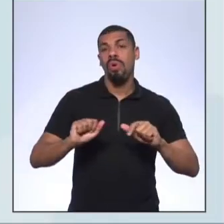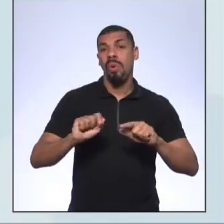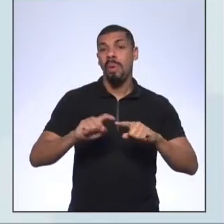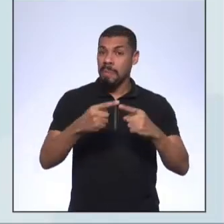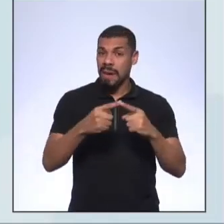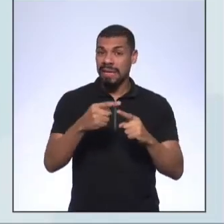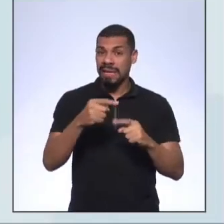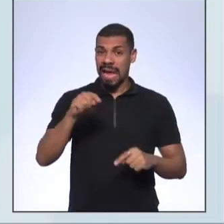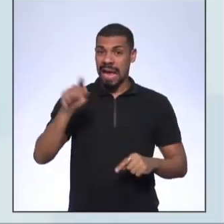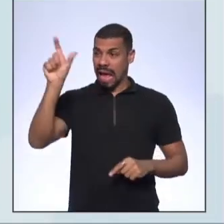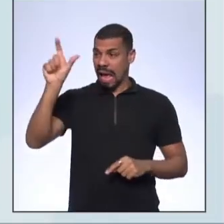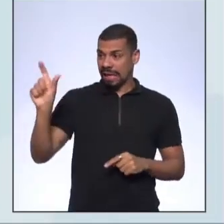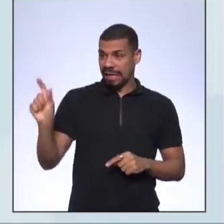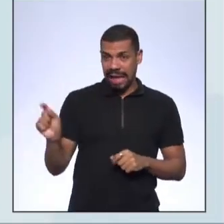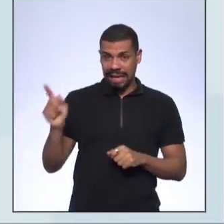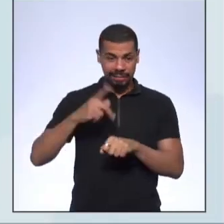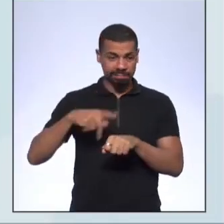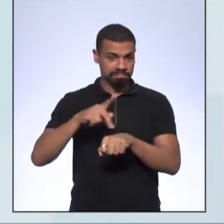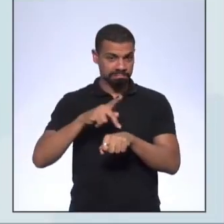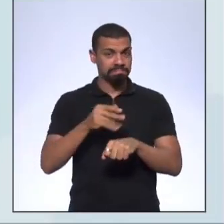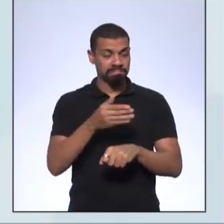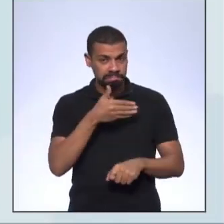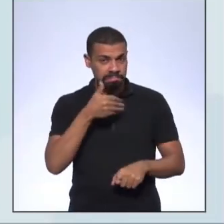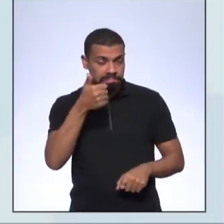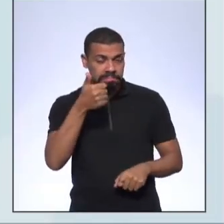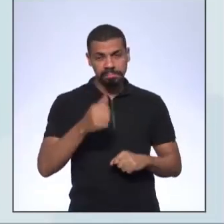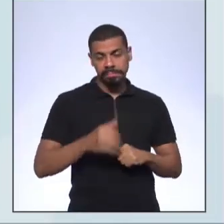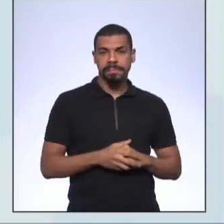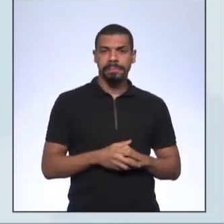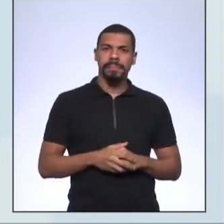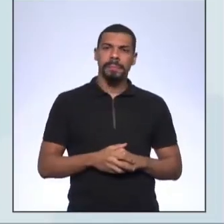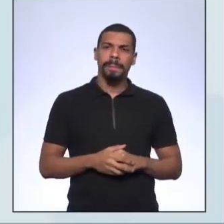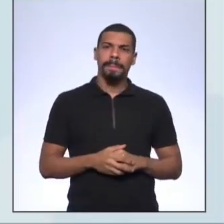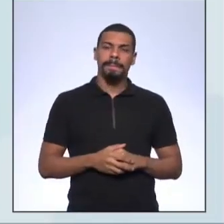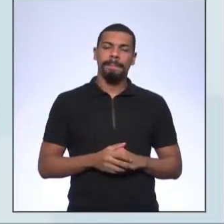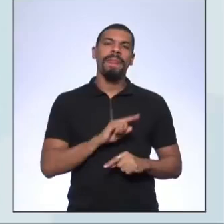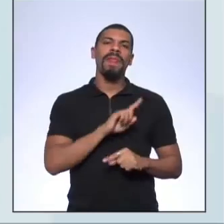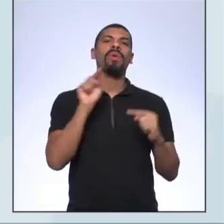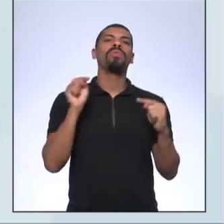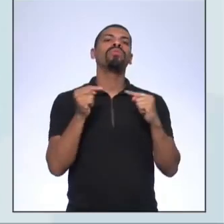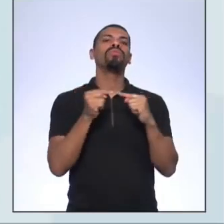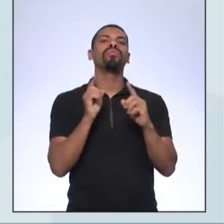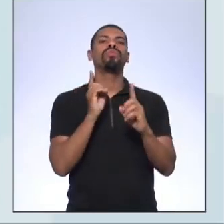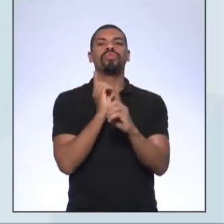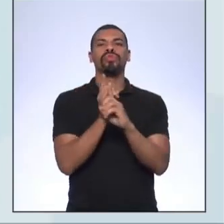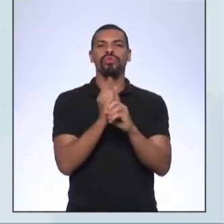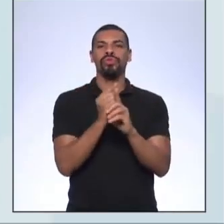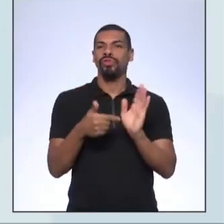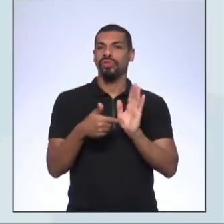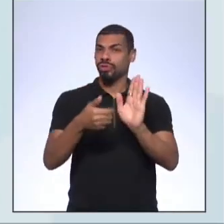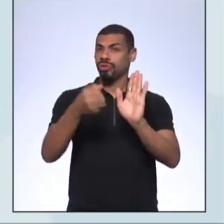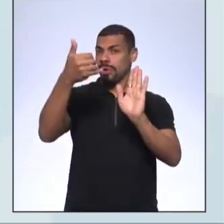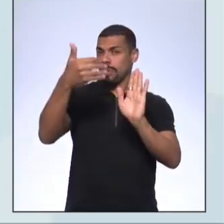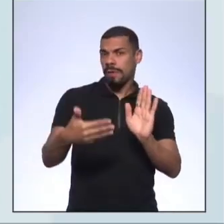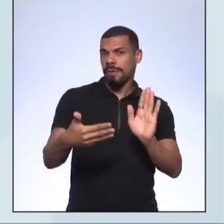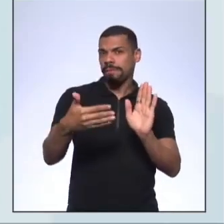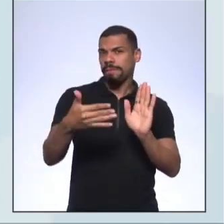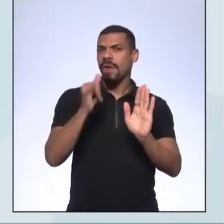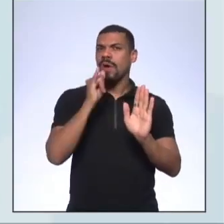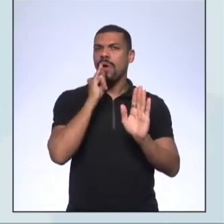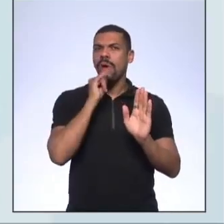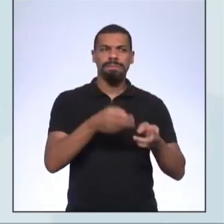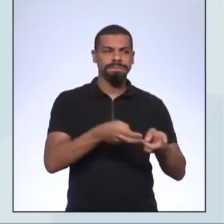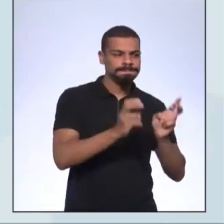tinha o monopólio da rota do mar Mediterrâneo. Tá? Então, a solução é essa que eu já coloquei para vocês, né?